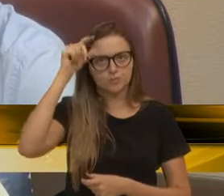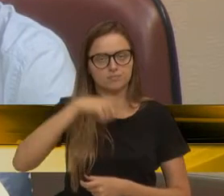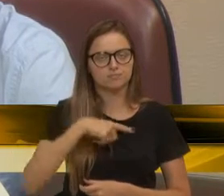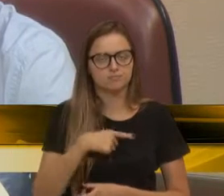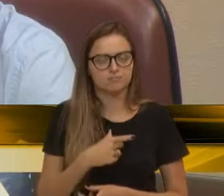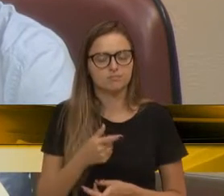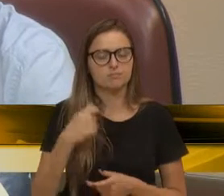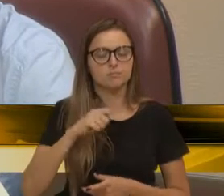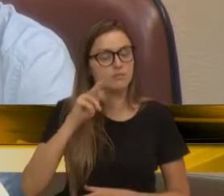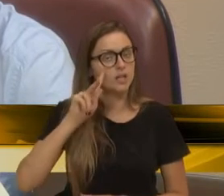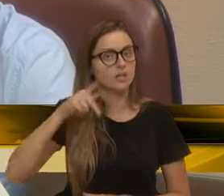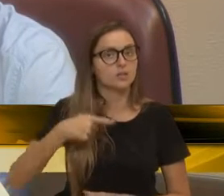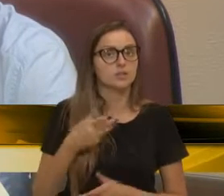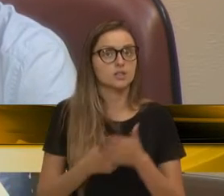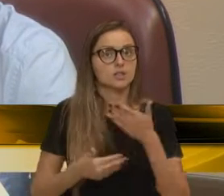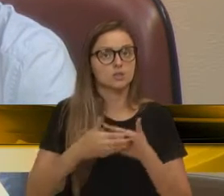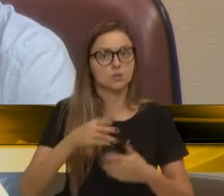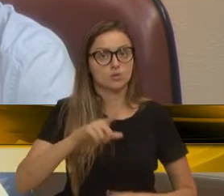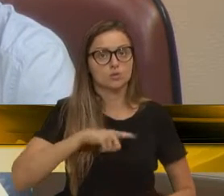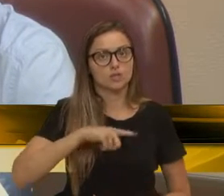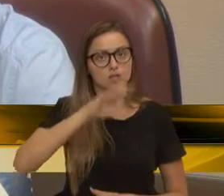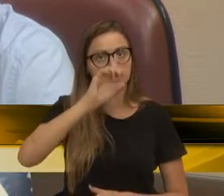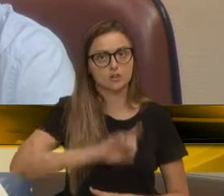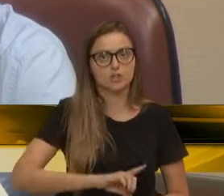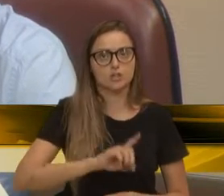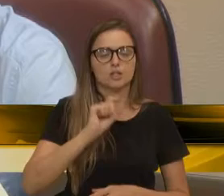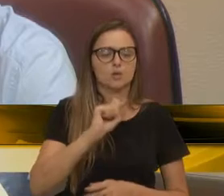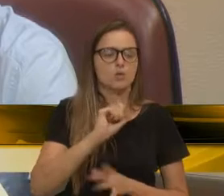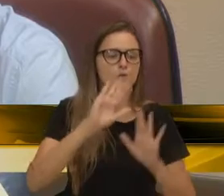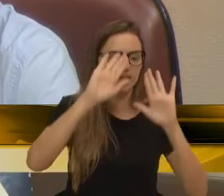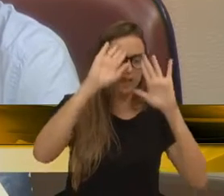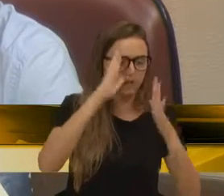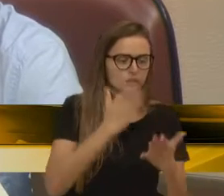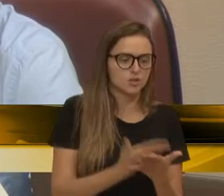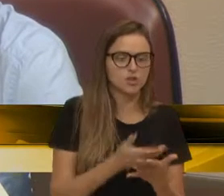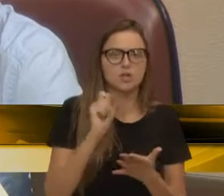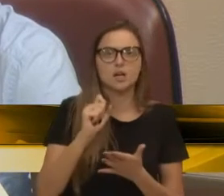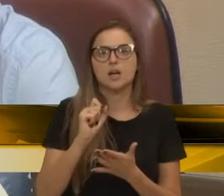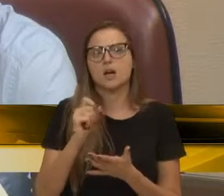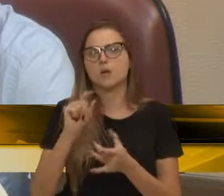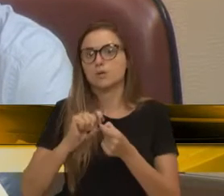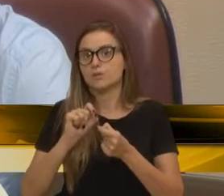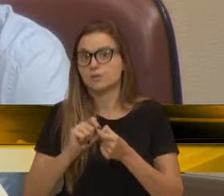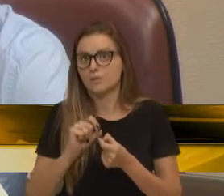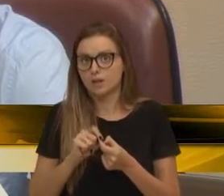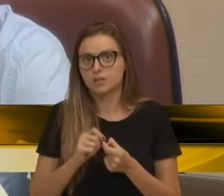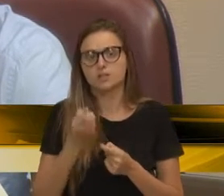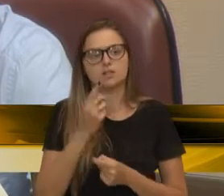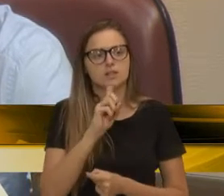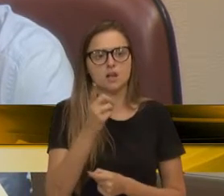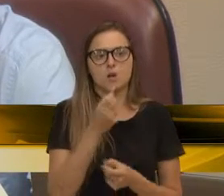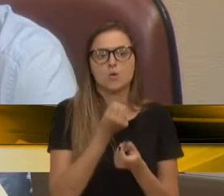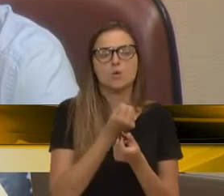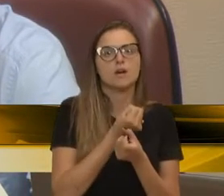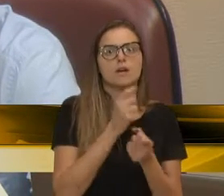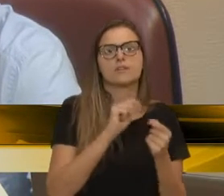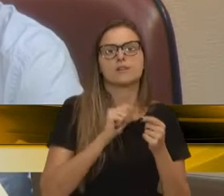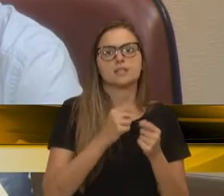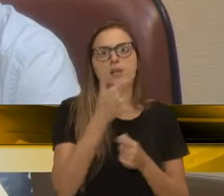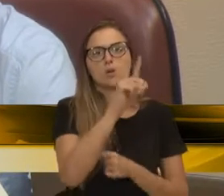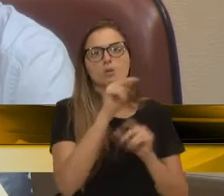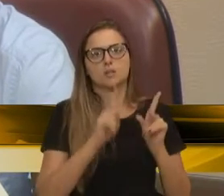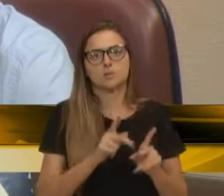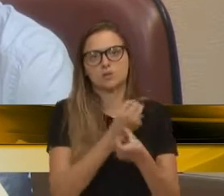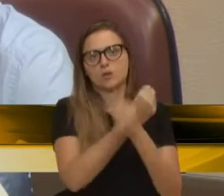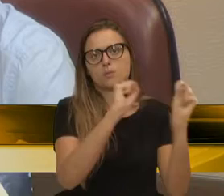reconhecer que todos temos o direito às nossas crenças liberdades mas não de impedir outros exercitar em suas próprias crenças